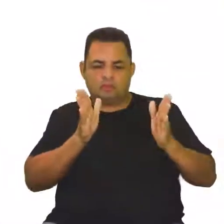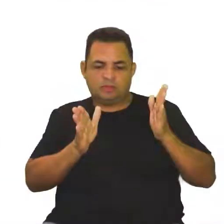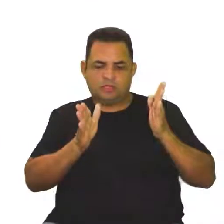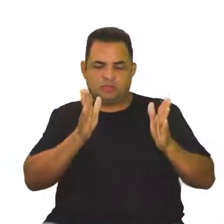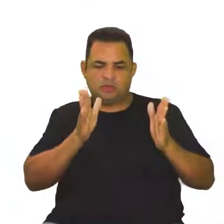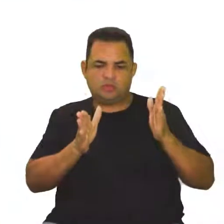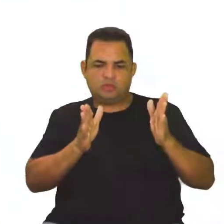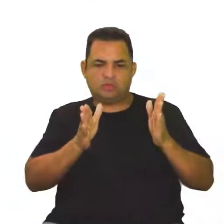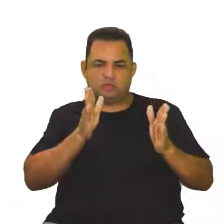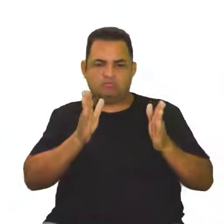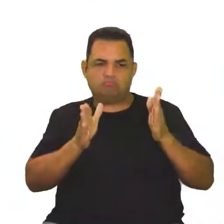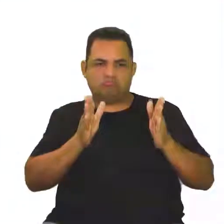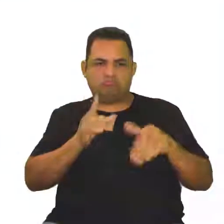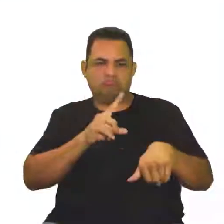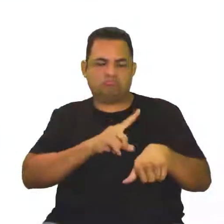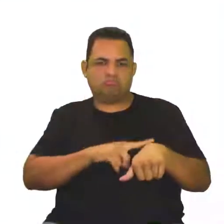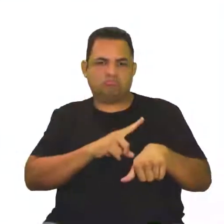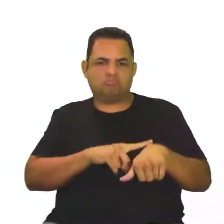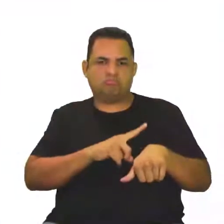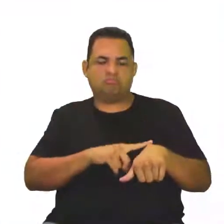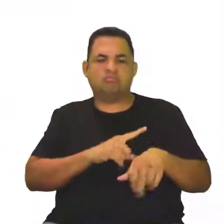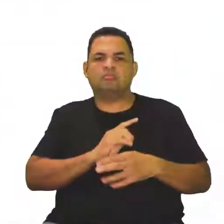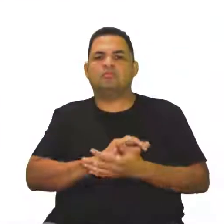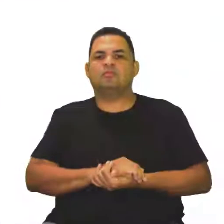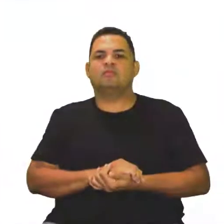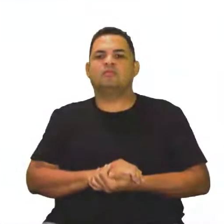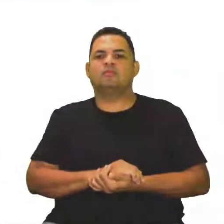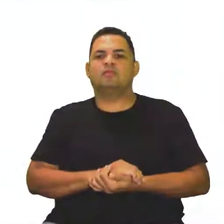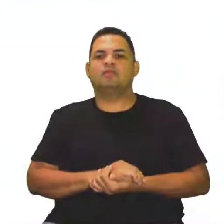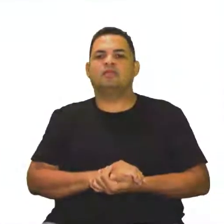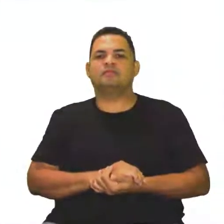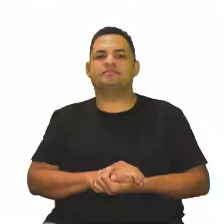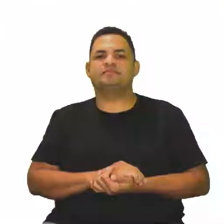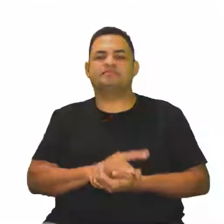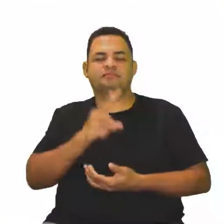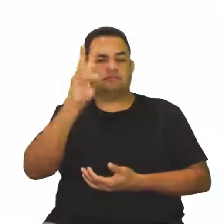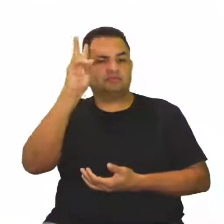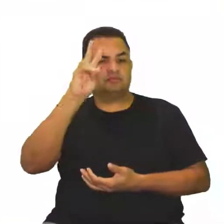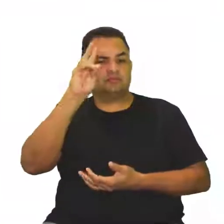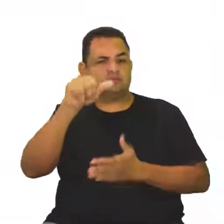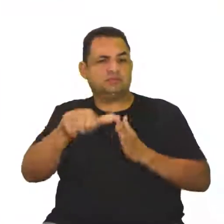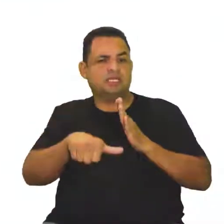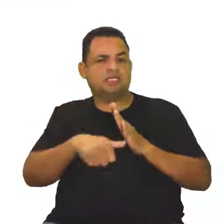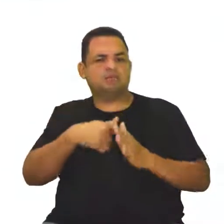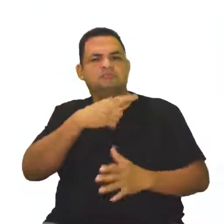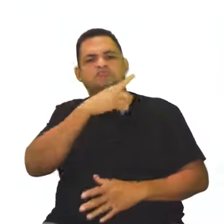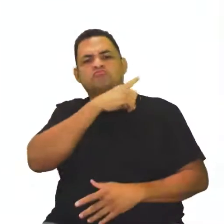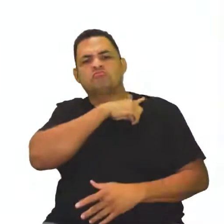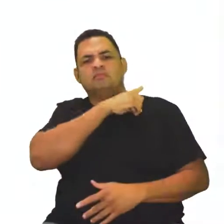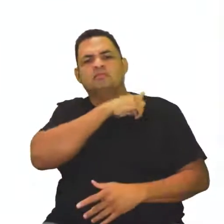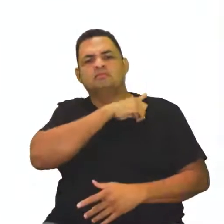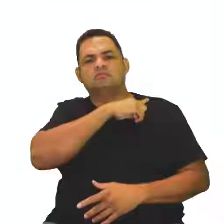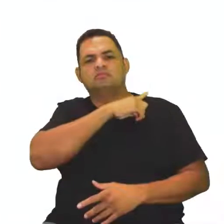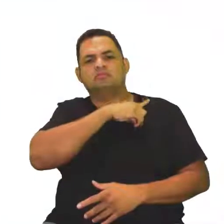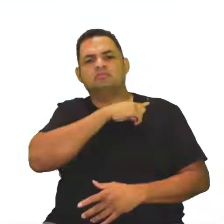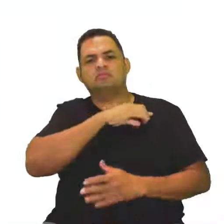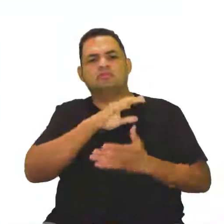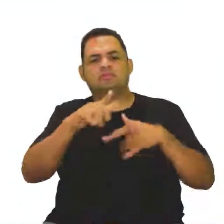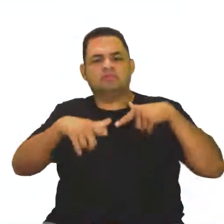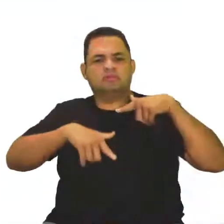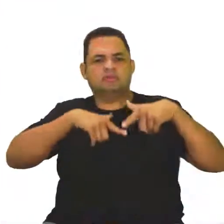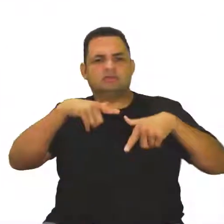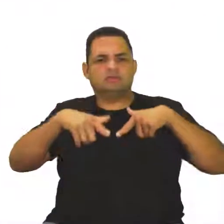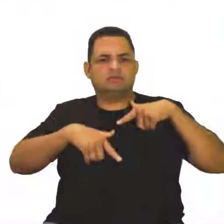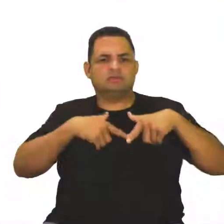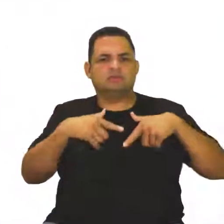num período de tempo. Ok? É só a gente lembrar lá do primeiro ano que a gente está falando de trabalho, né?